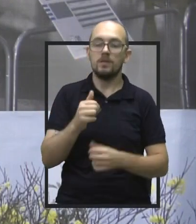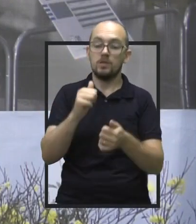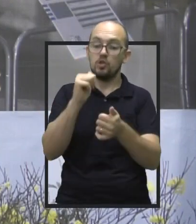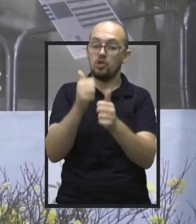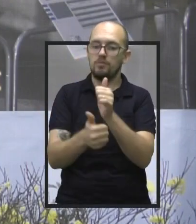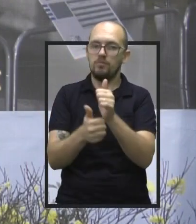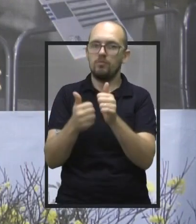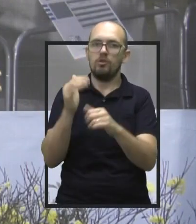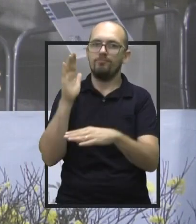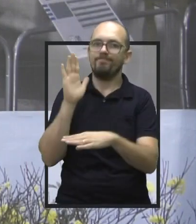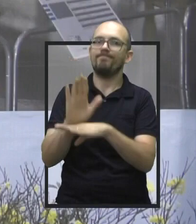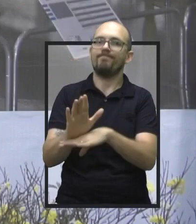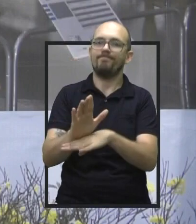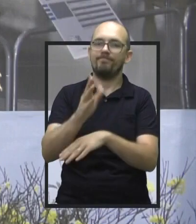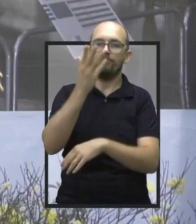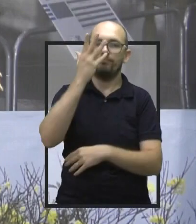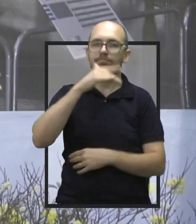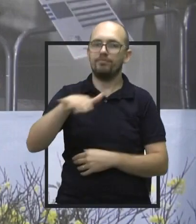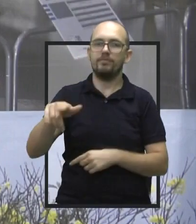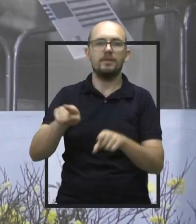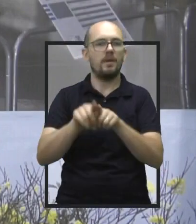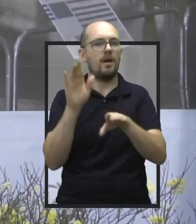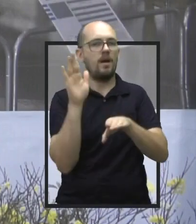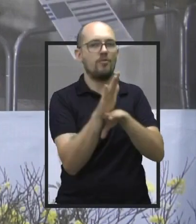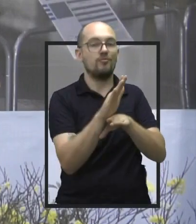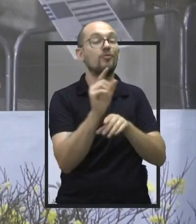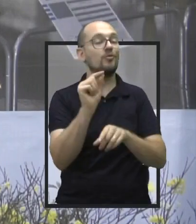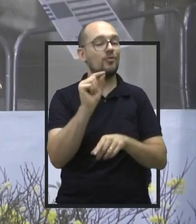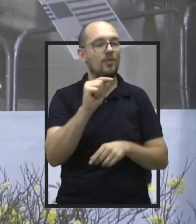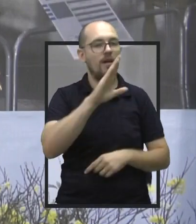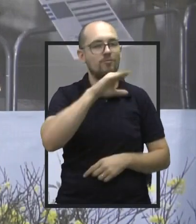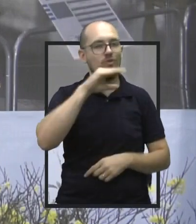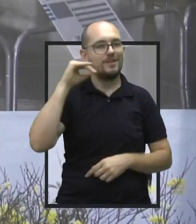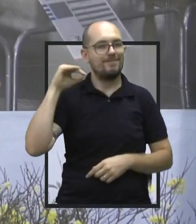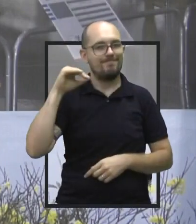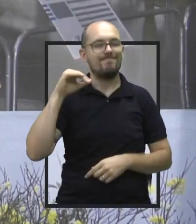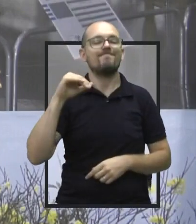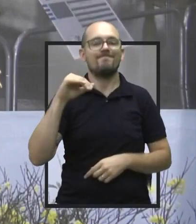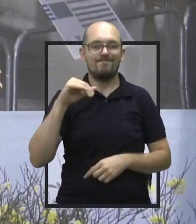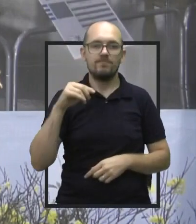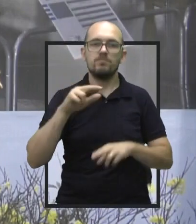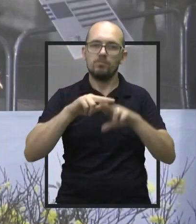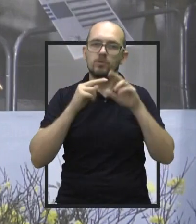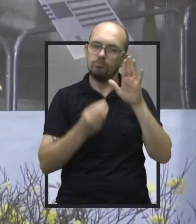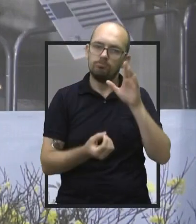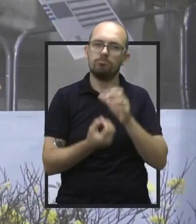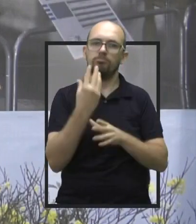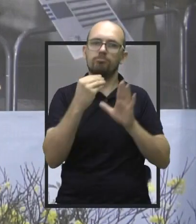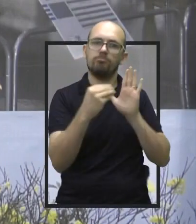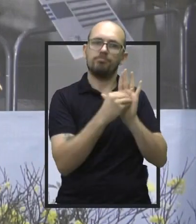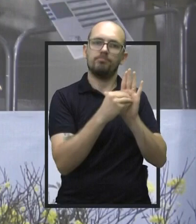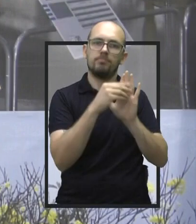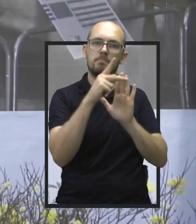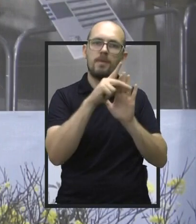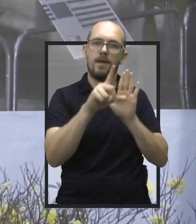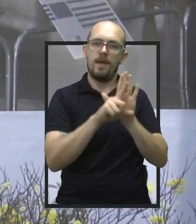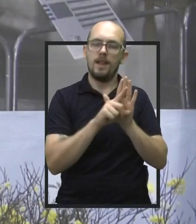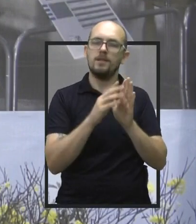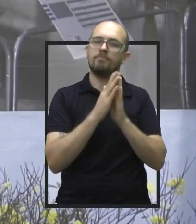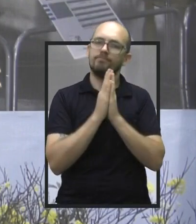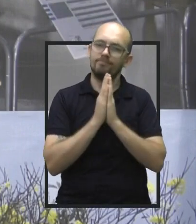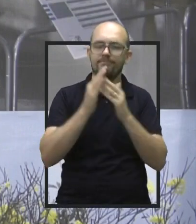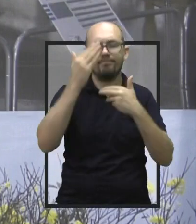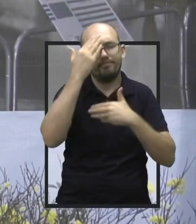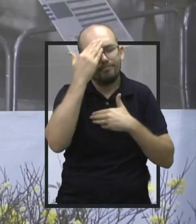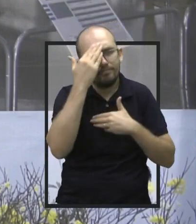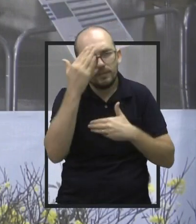esporte na vida das crianças, né, e dos adolescentes. Então a gente entrou com esse projeto de lei e já deixo aqui meus agradecimentos a